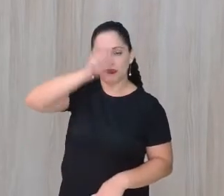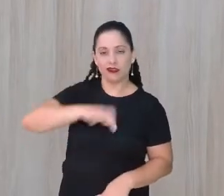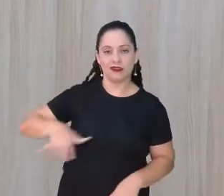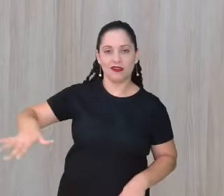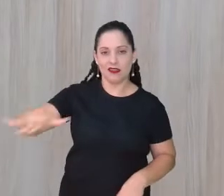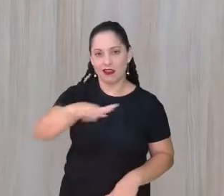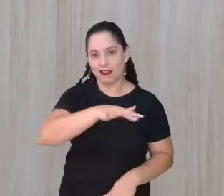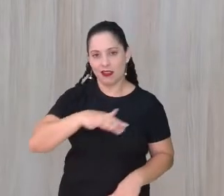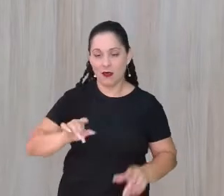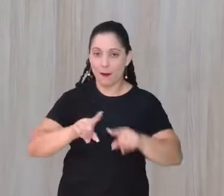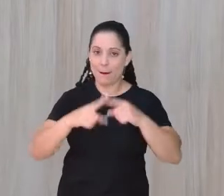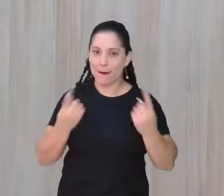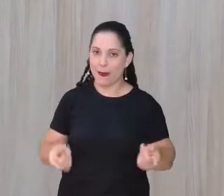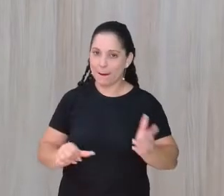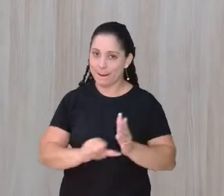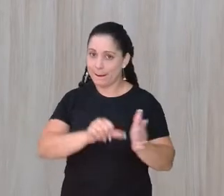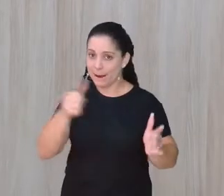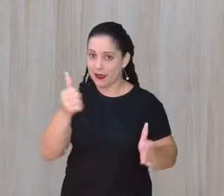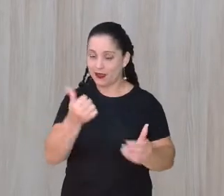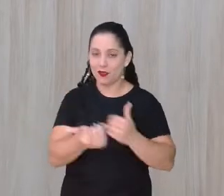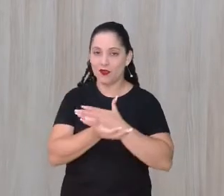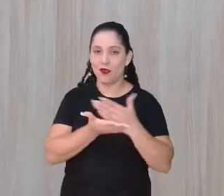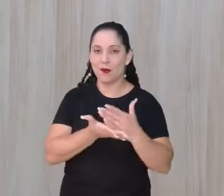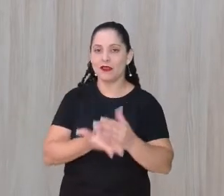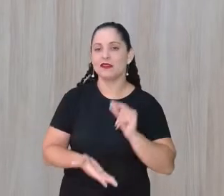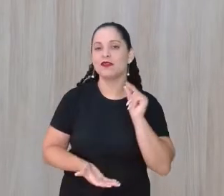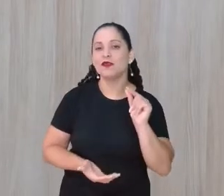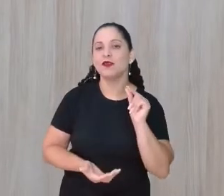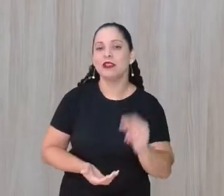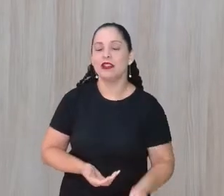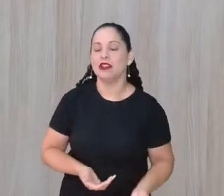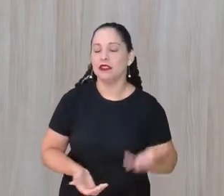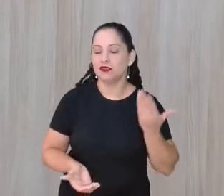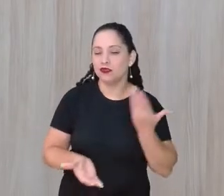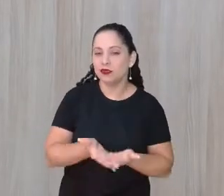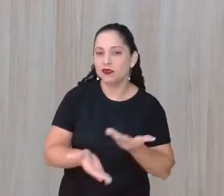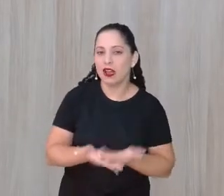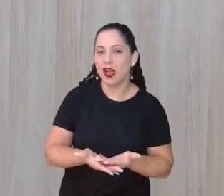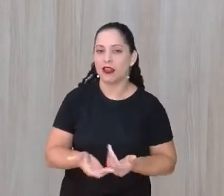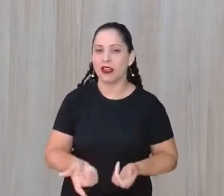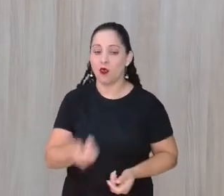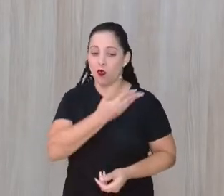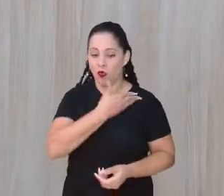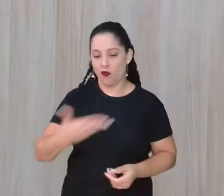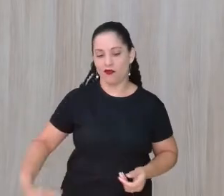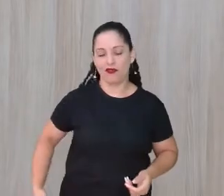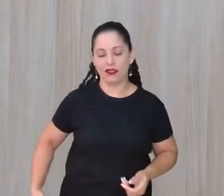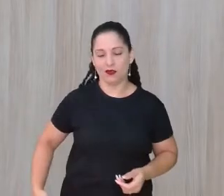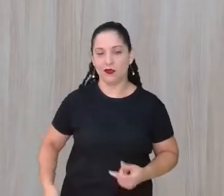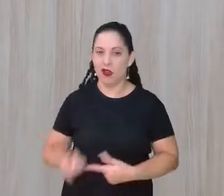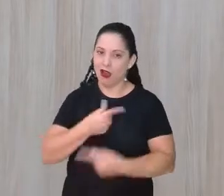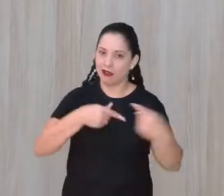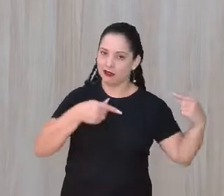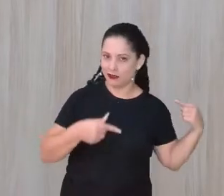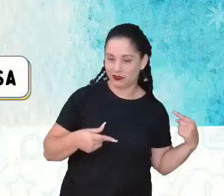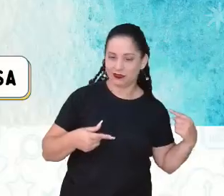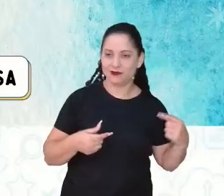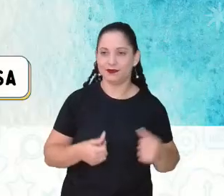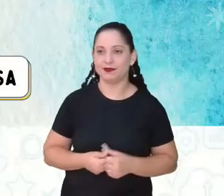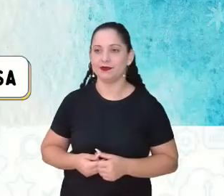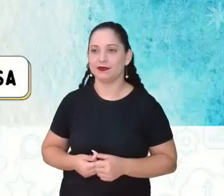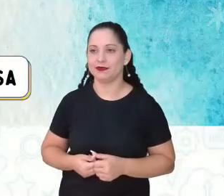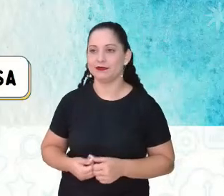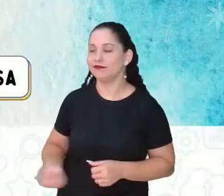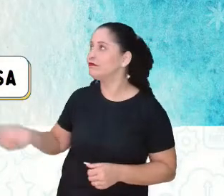vai primeiro começar a ver o primeiro momento de governo dele, né? Isso aí já é posterior. Então, olha aí, ó. E aí,